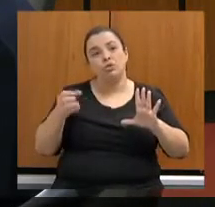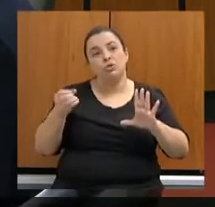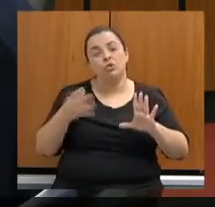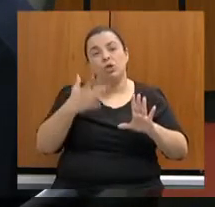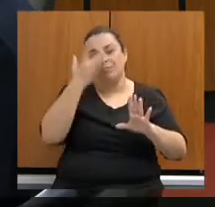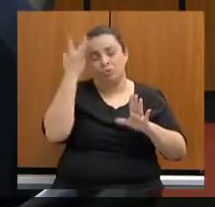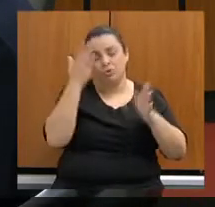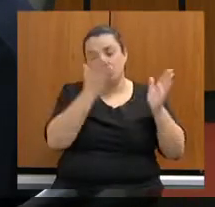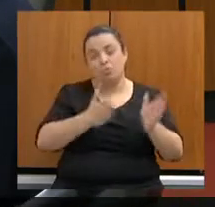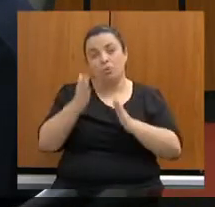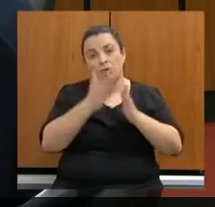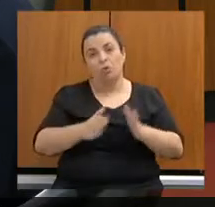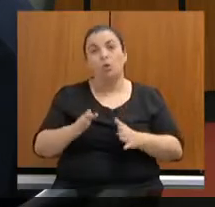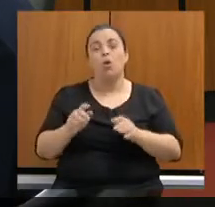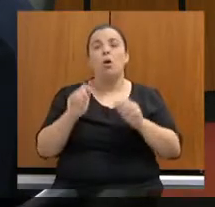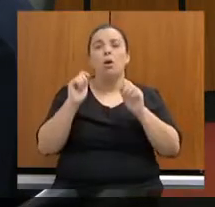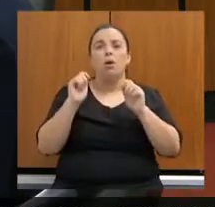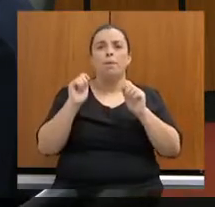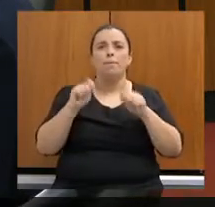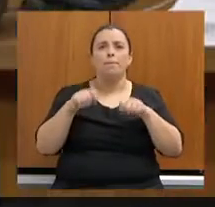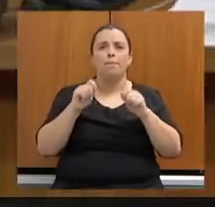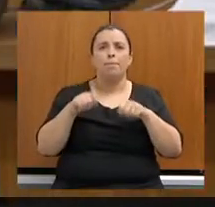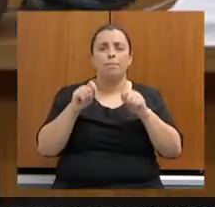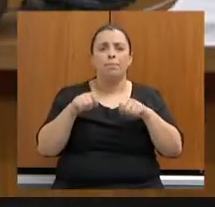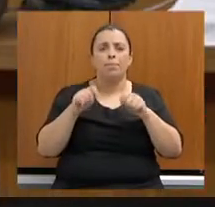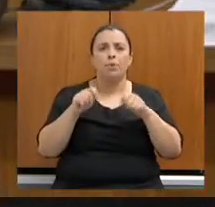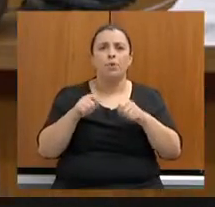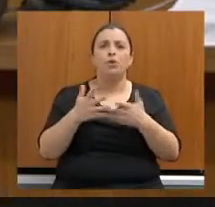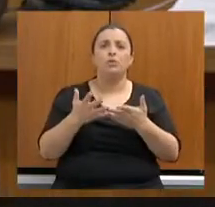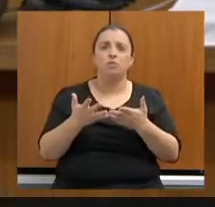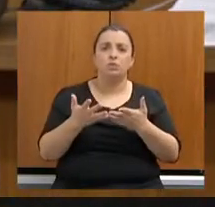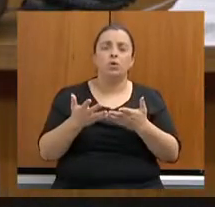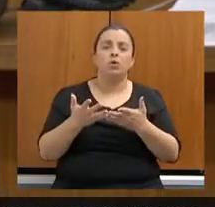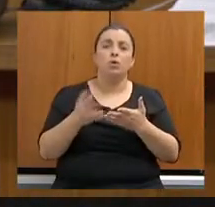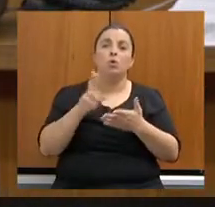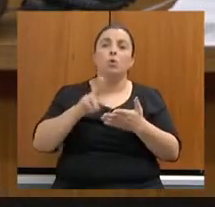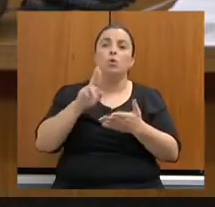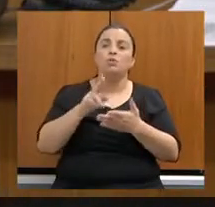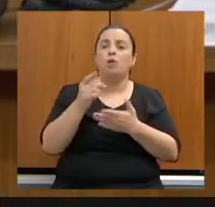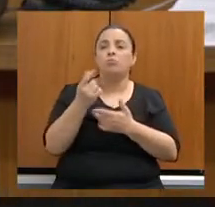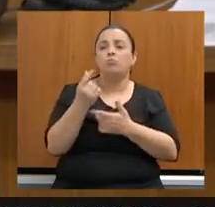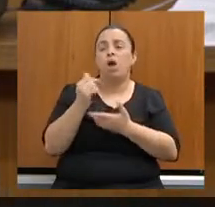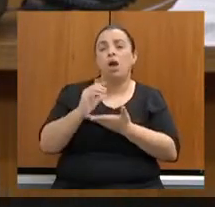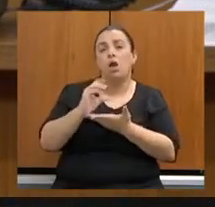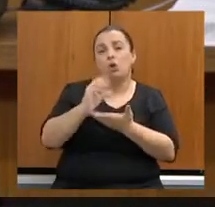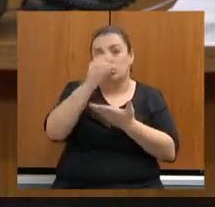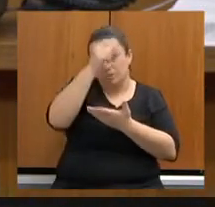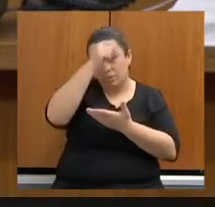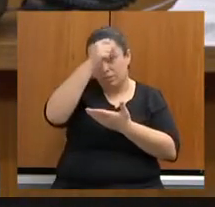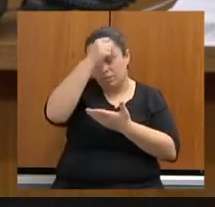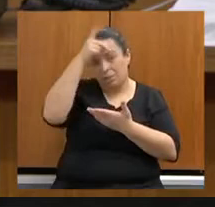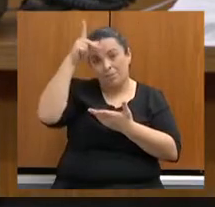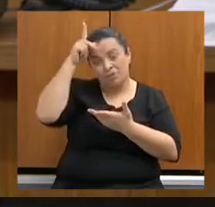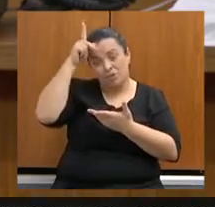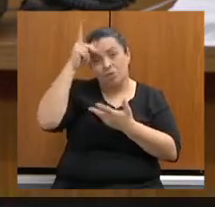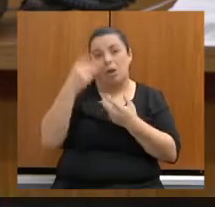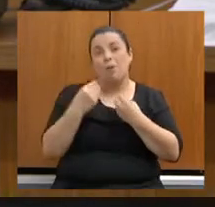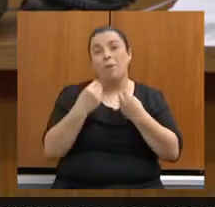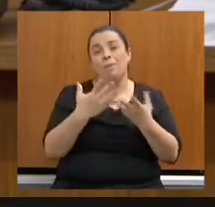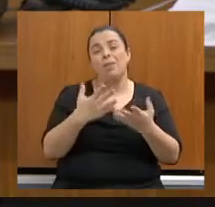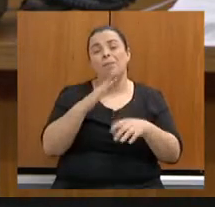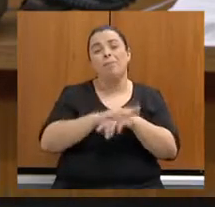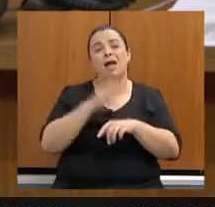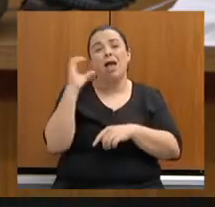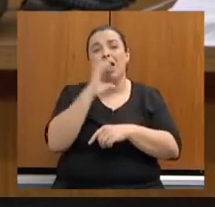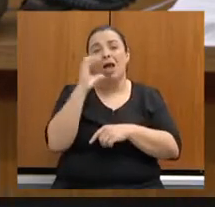trazer o seu gel É no município atravessa o recurso da prefeitura é para poder acelerar essa